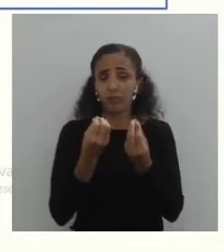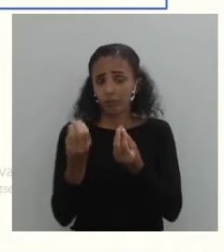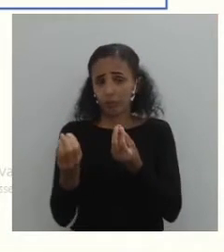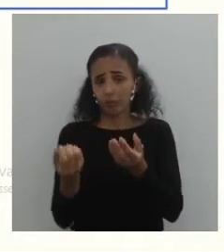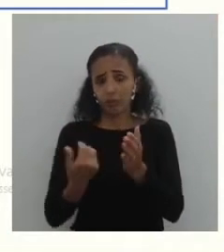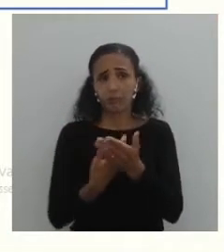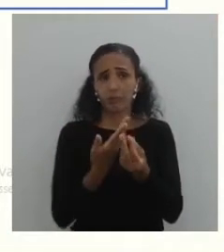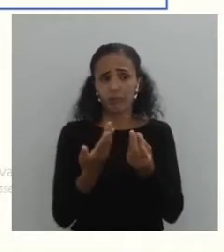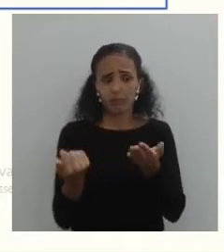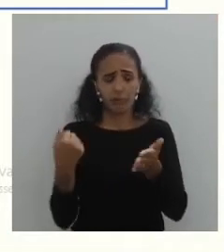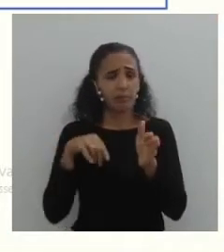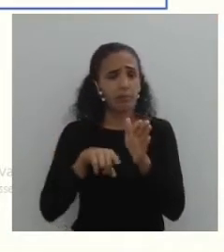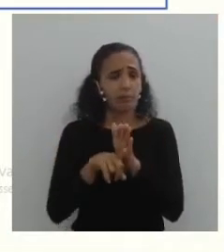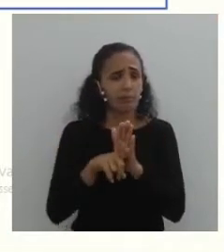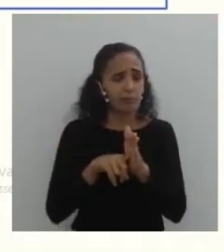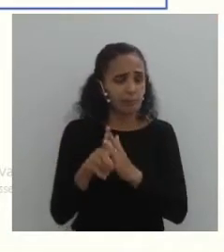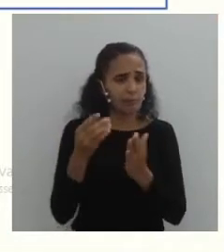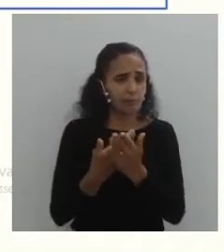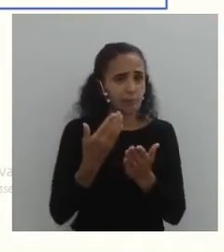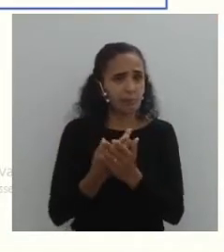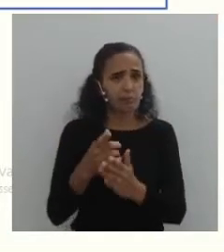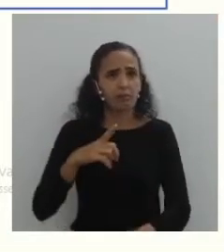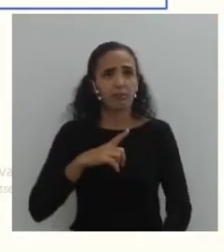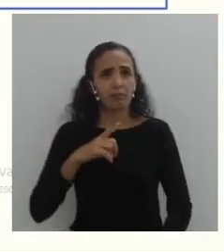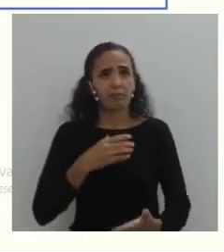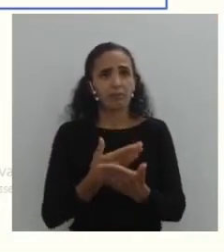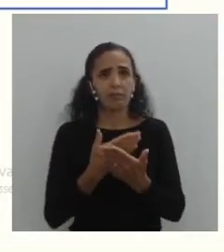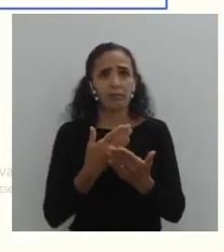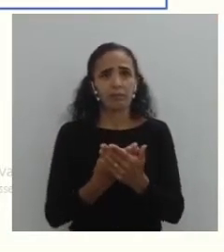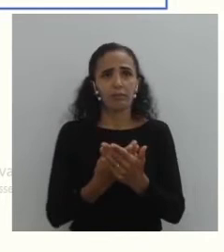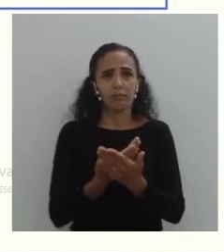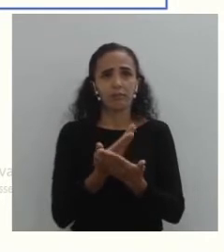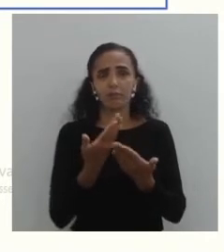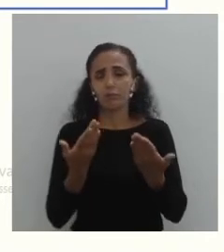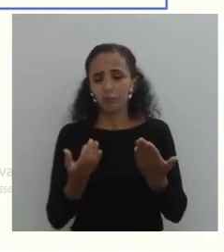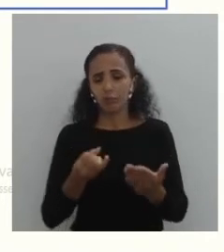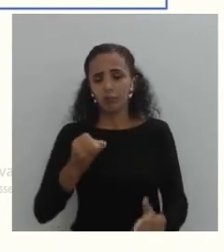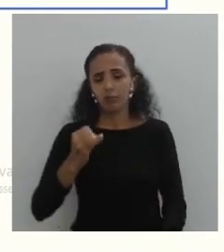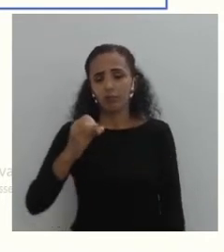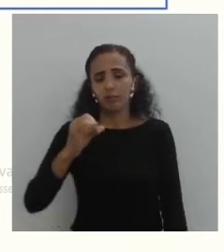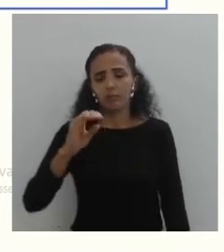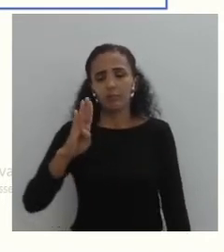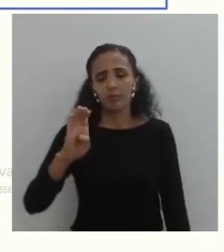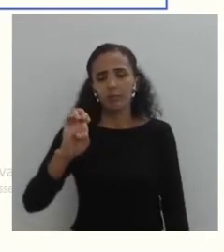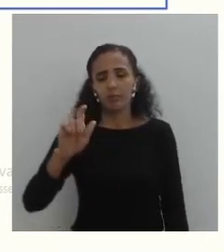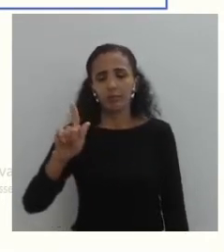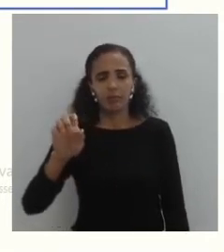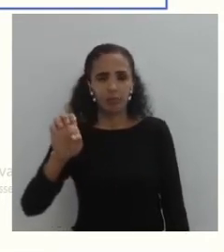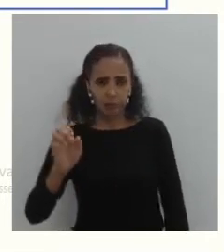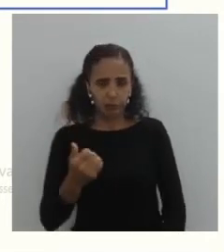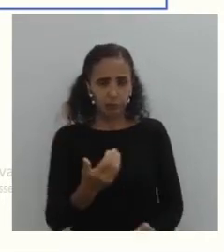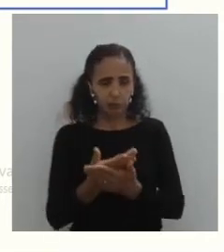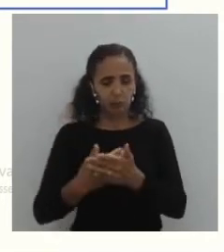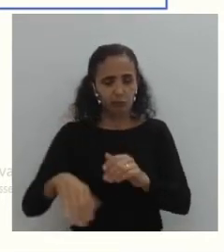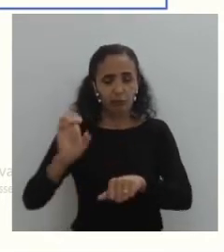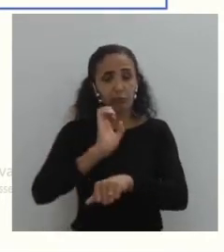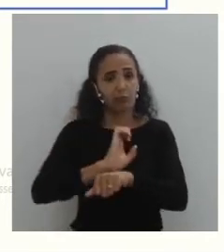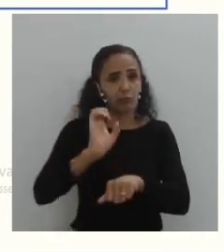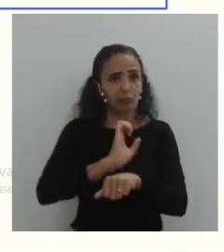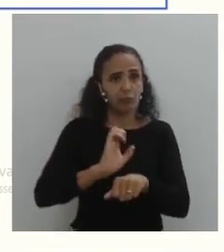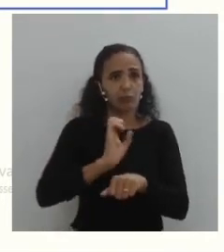dados estatísticos. Nós temos, segundo o IBGE, dentre os